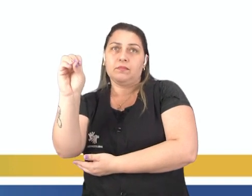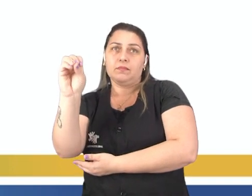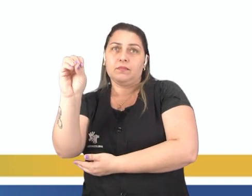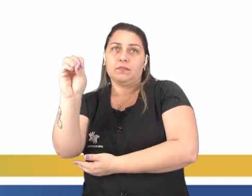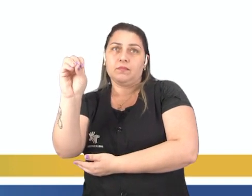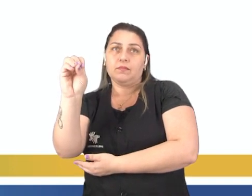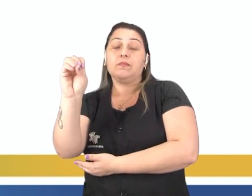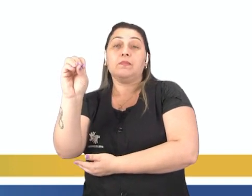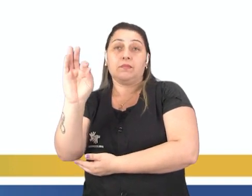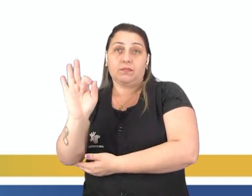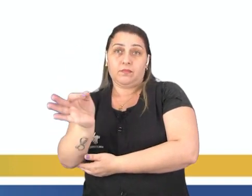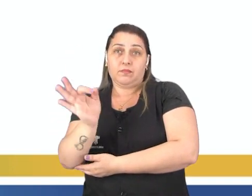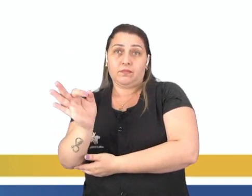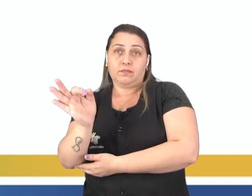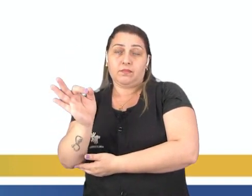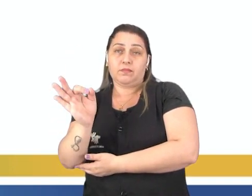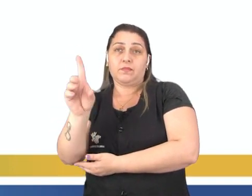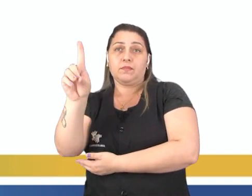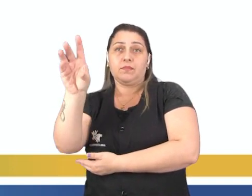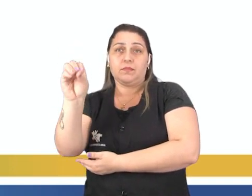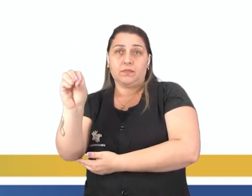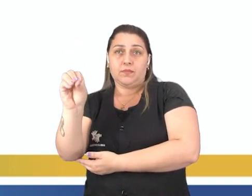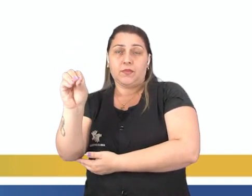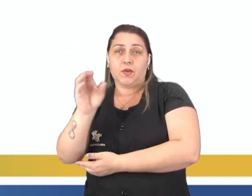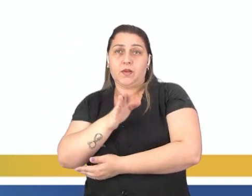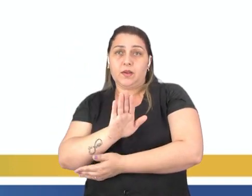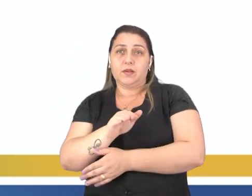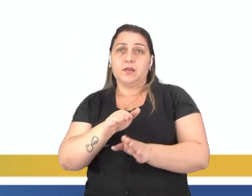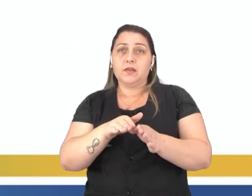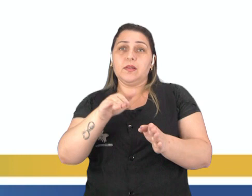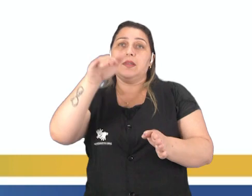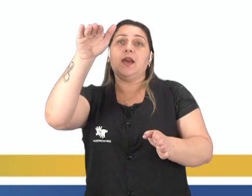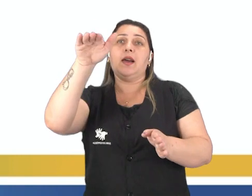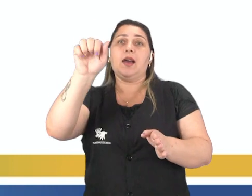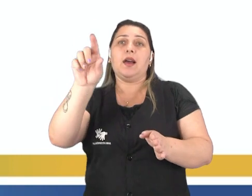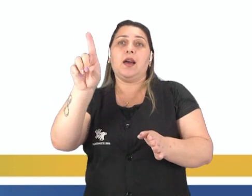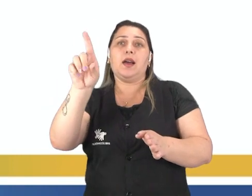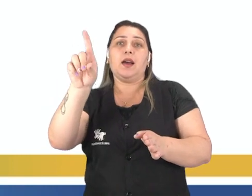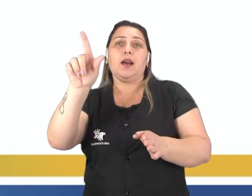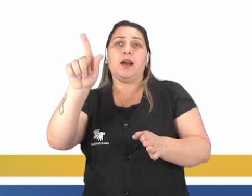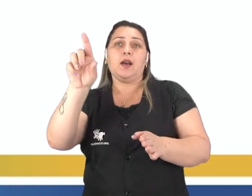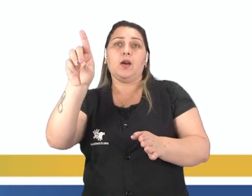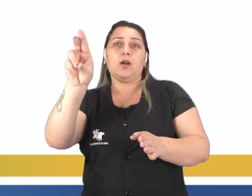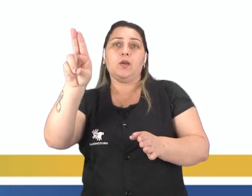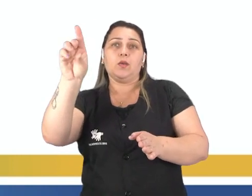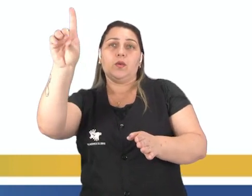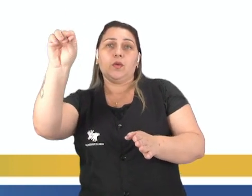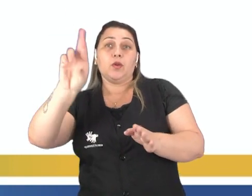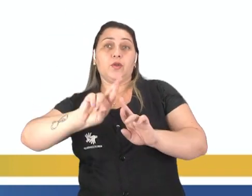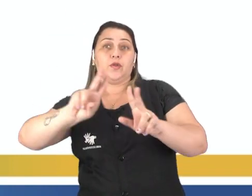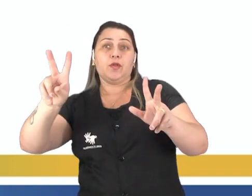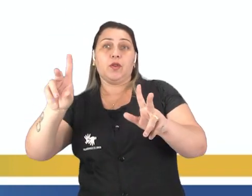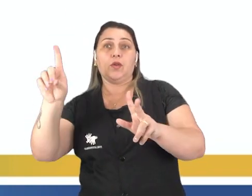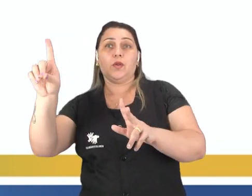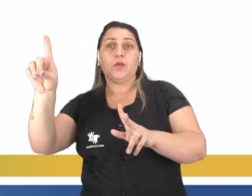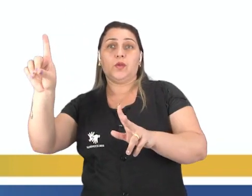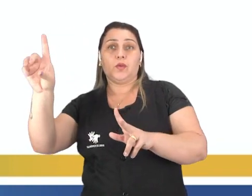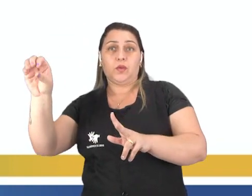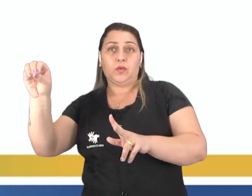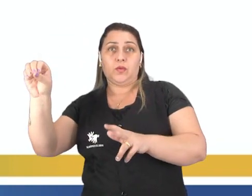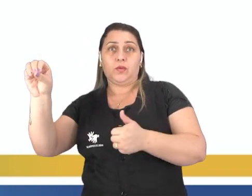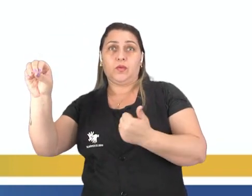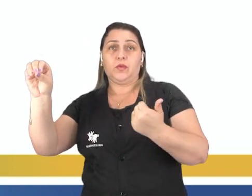Dó. Tá? Então, o Dó lá em cima, o agudo, né? Ele é diferente do primeiro dó.